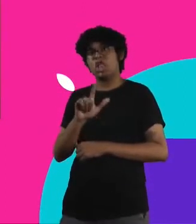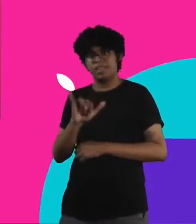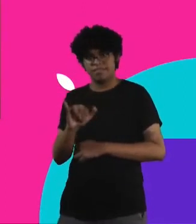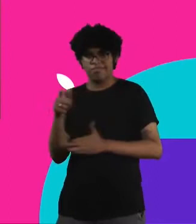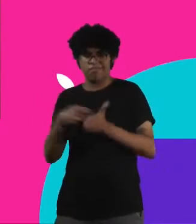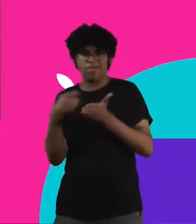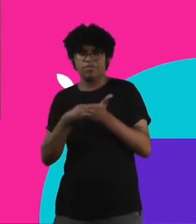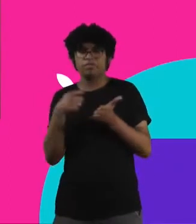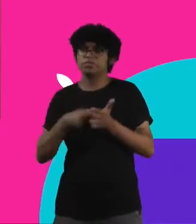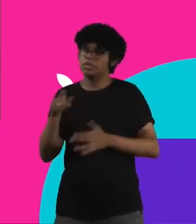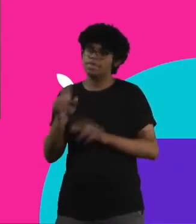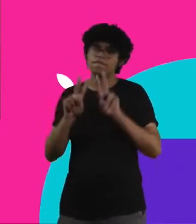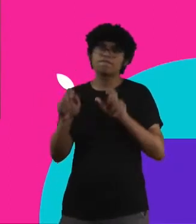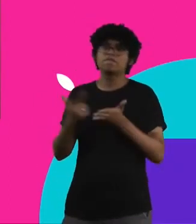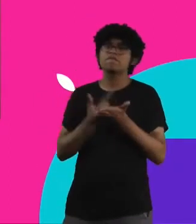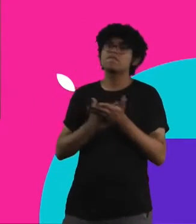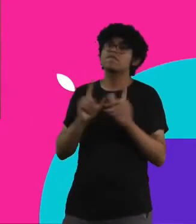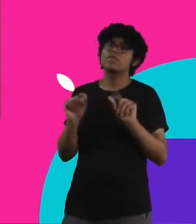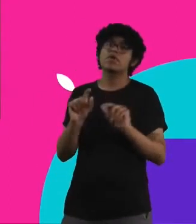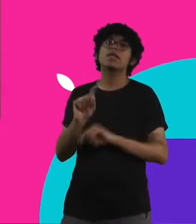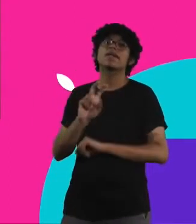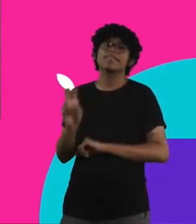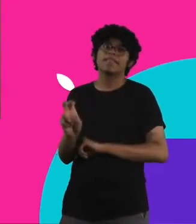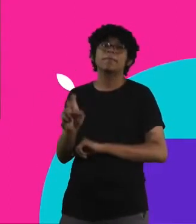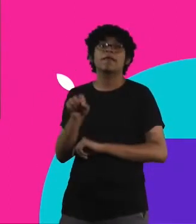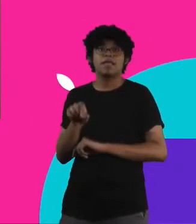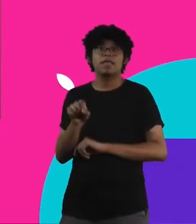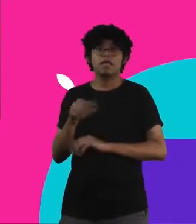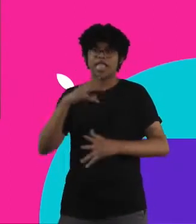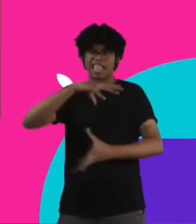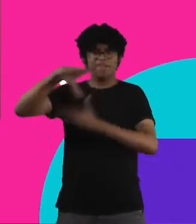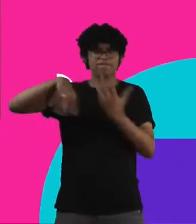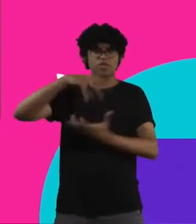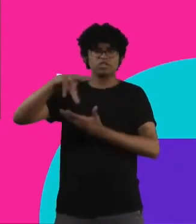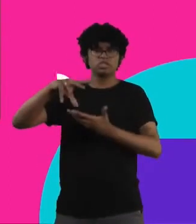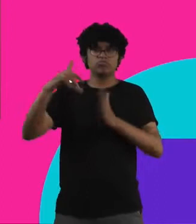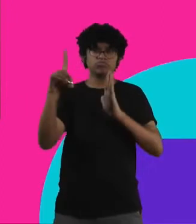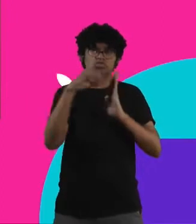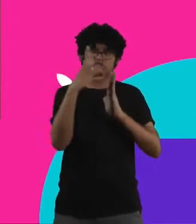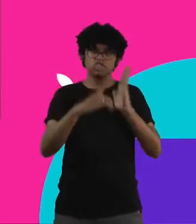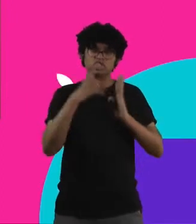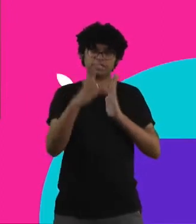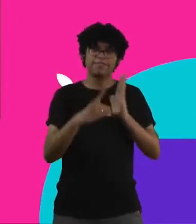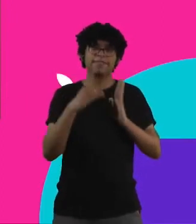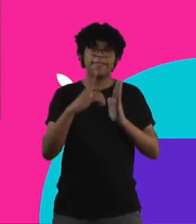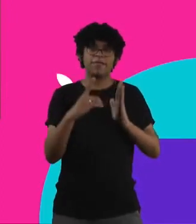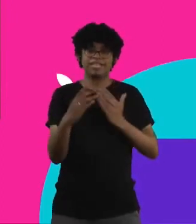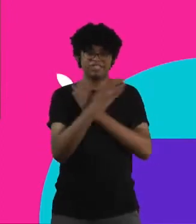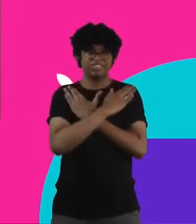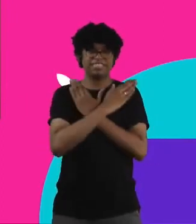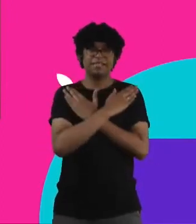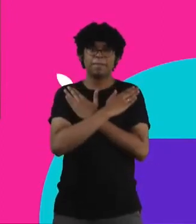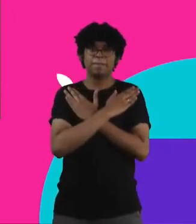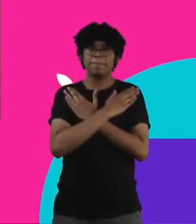que, dentro do momento que nós temos uma revolução digital, uma revolução também do desemprego baseado